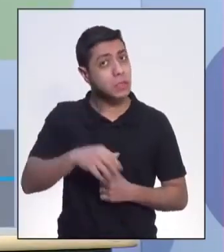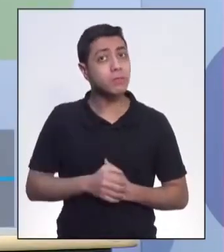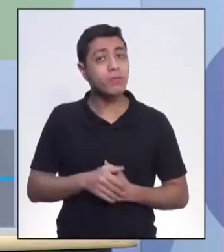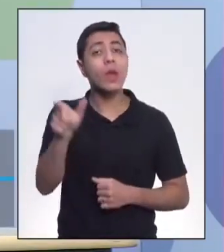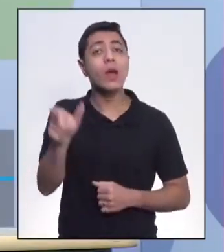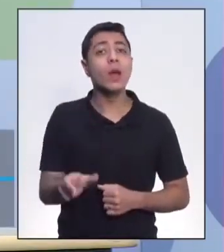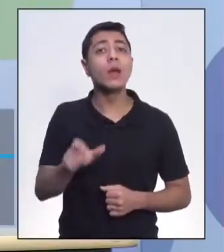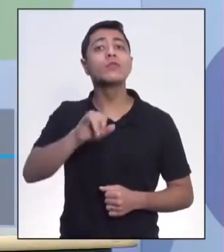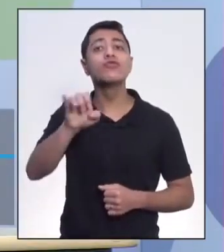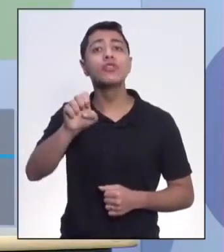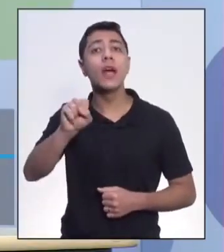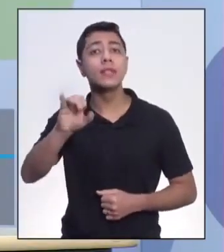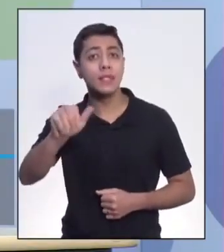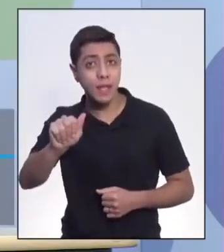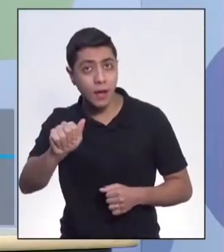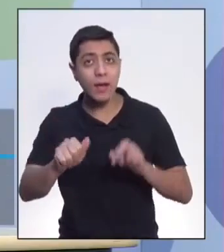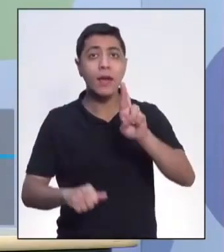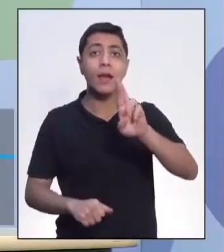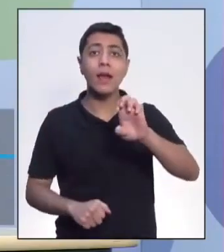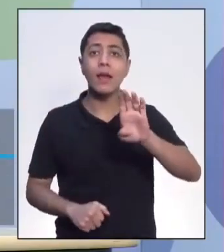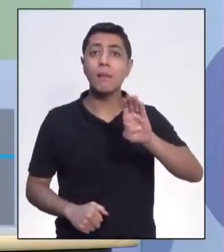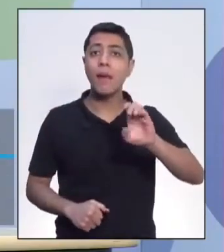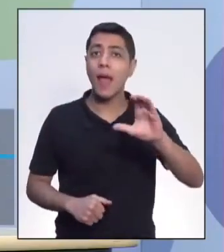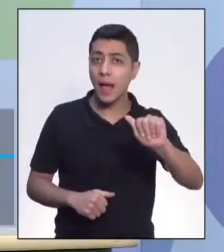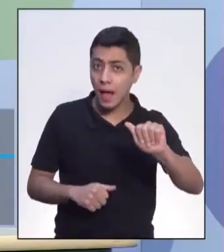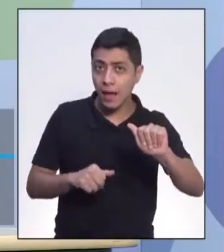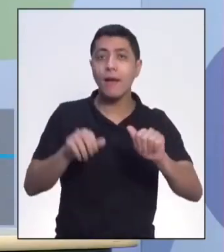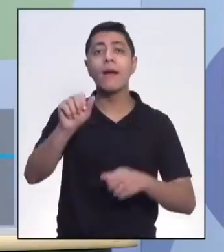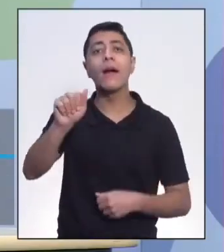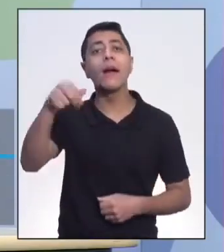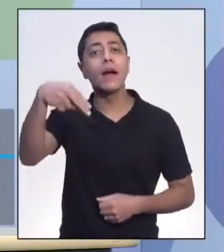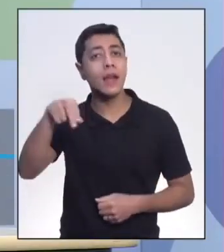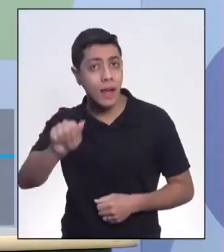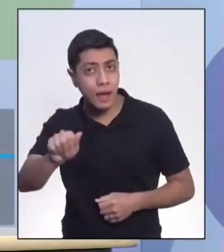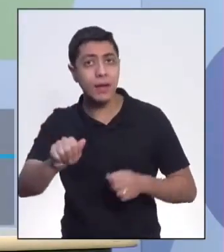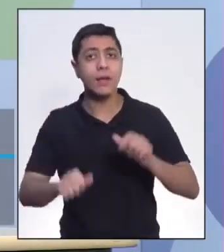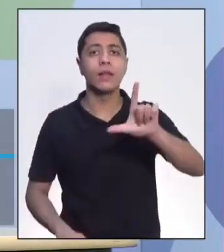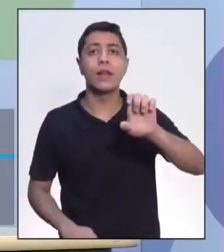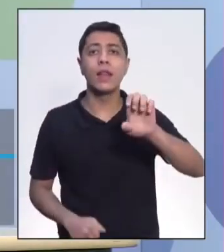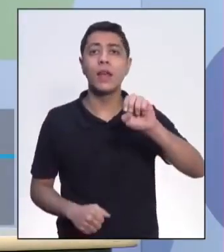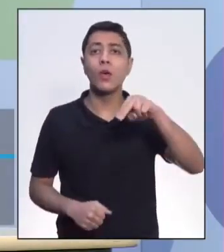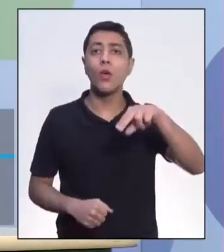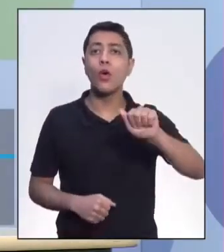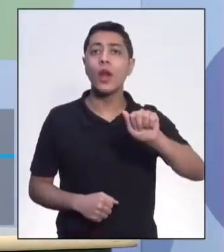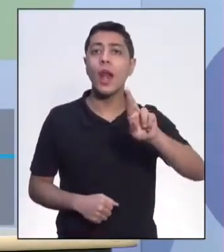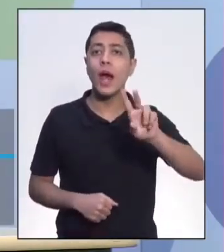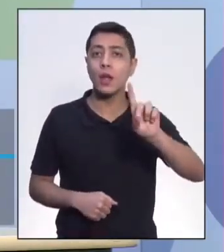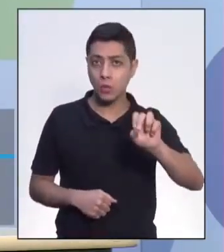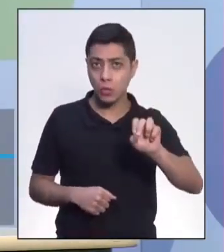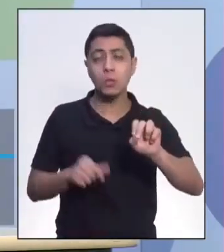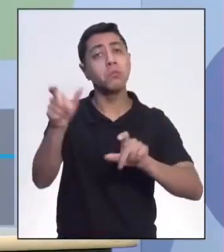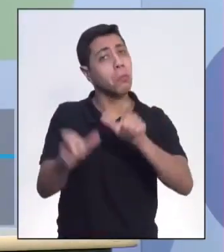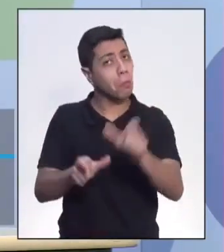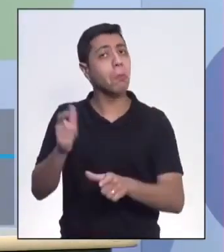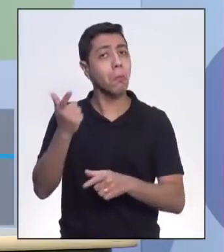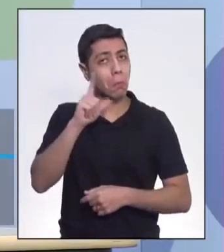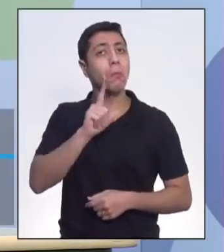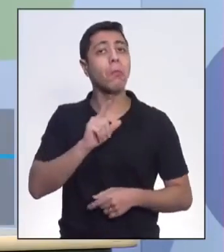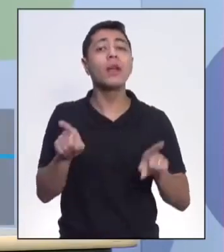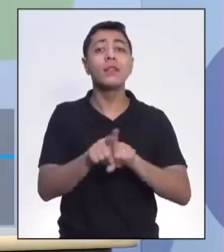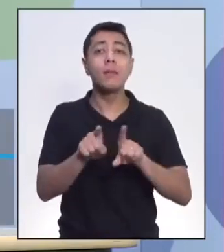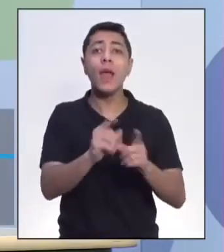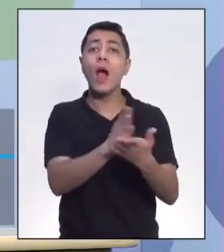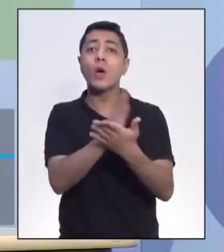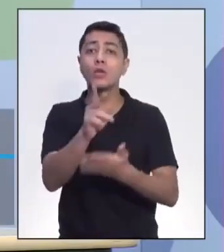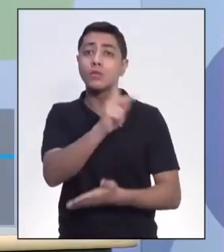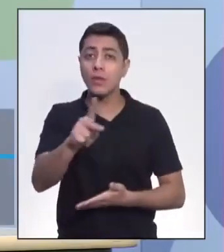a Jéssica, a Rebeca, o Luan, a Ana Luísa e o Leonardo. E também quero agradecer o incentivo de mais alguns